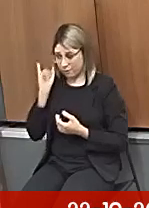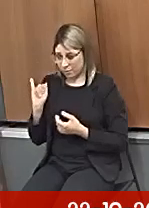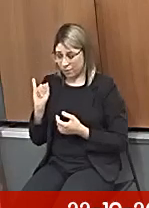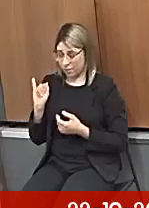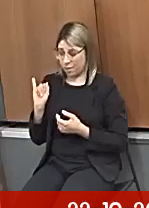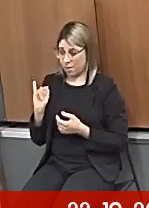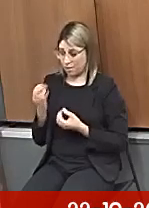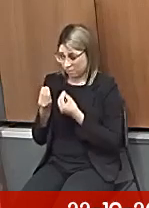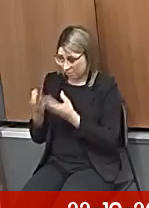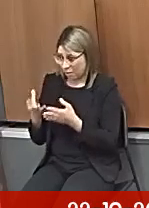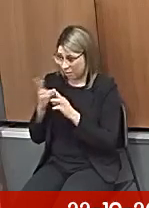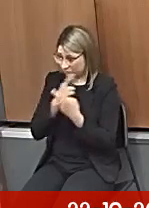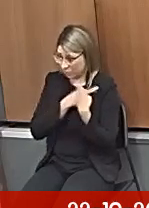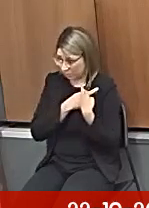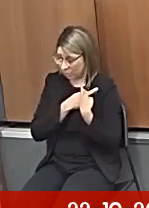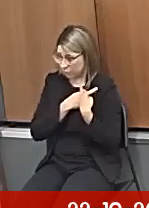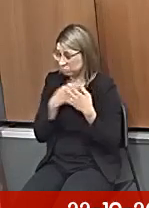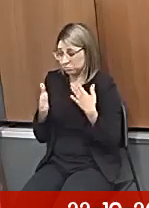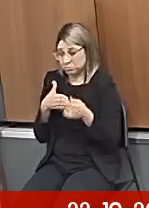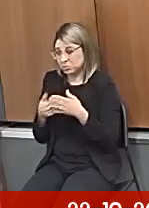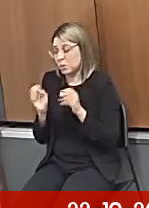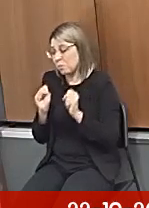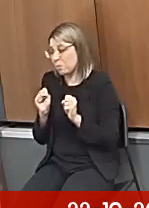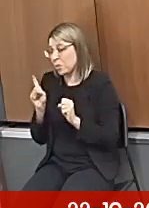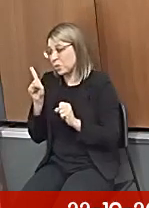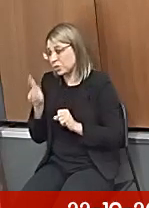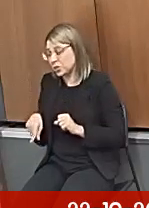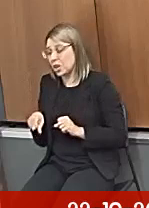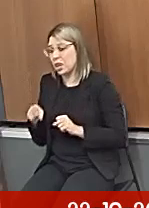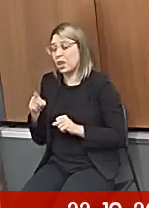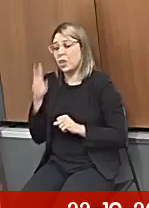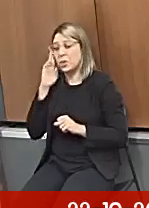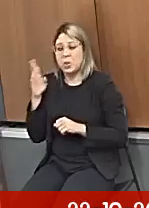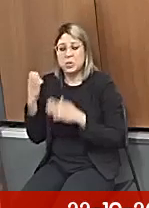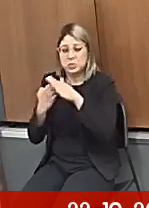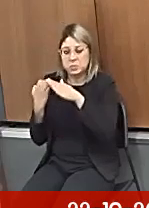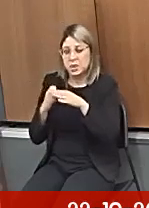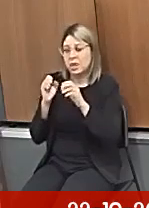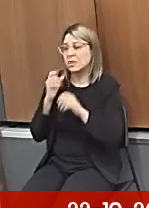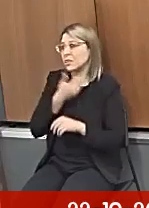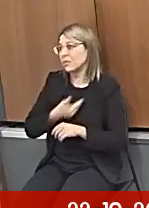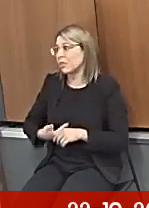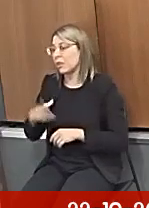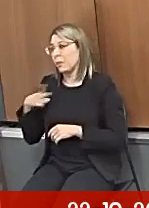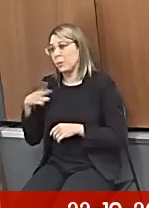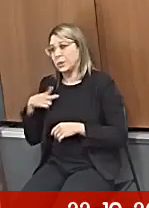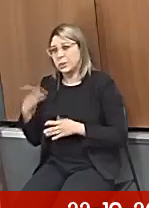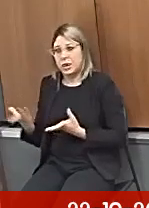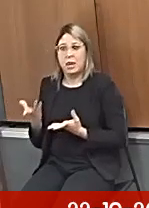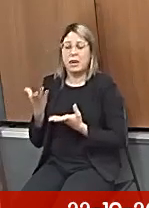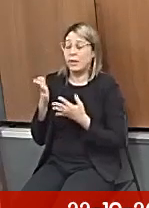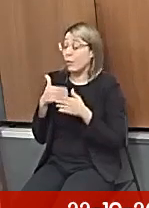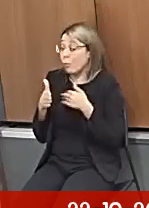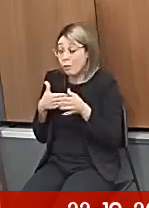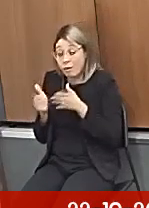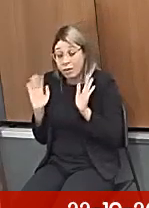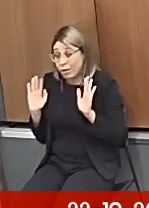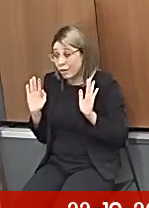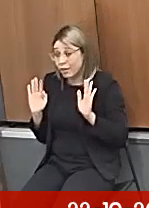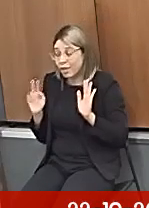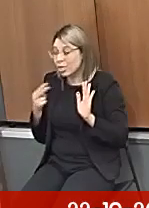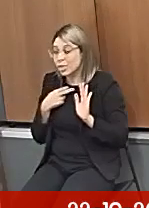de qual pessoa que seja, seja de pessoa jurídica, seja de pessoa física, seja de escola pública, seja de escola particular. A gente não